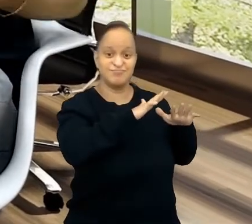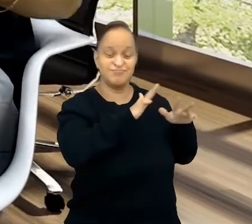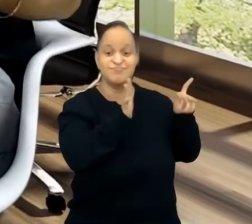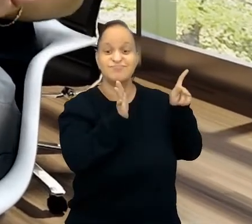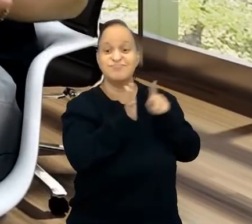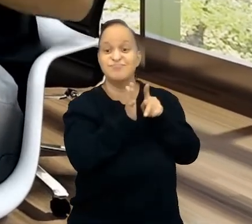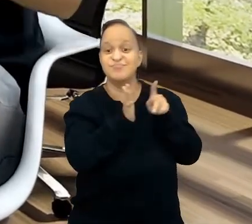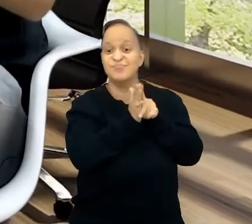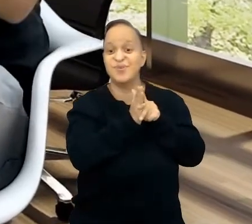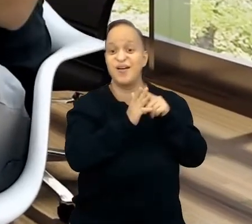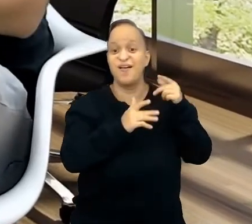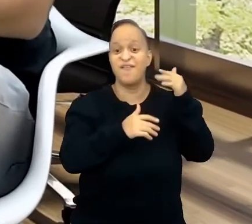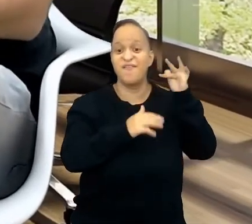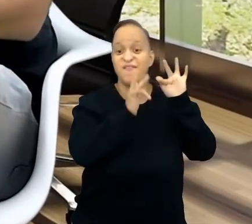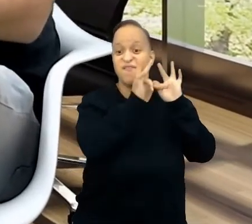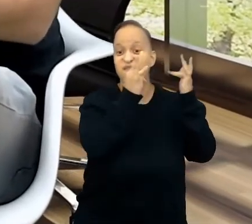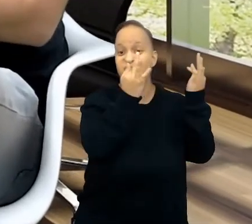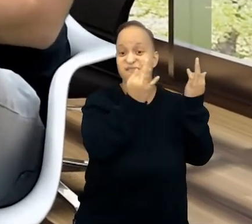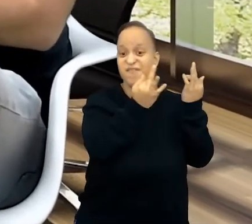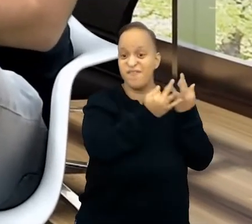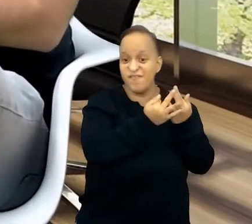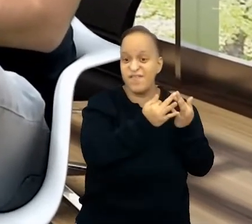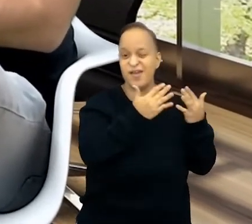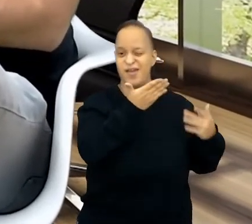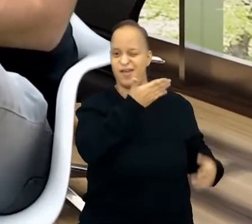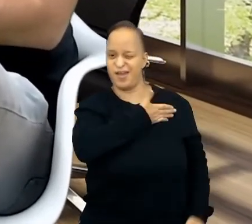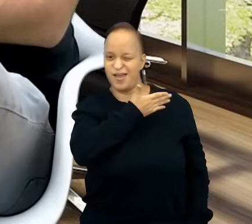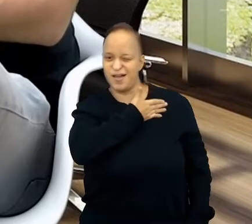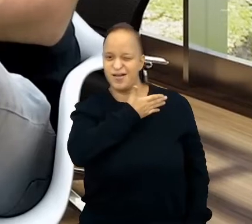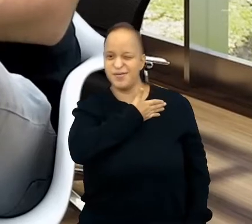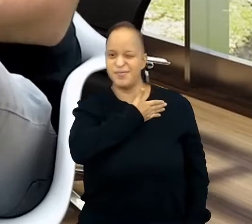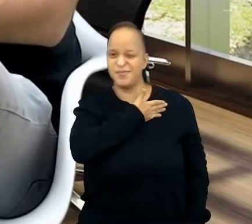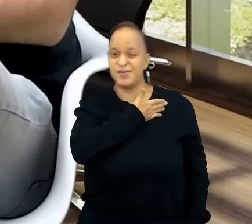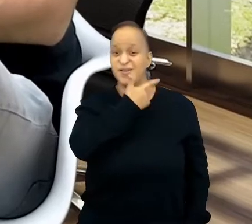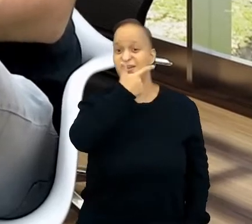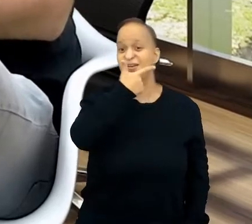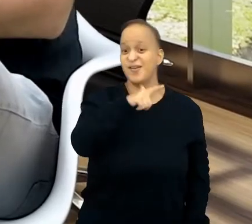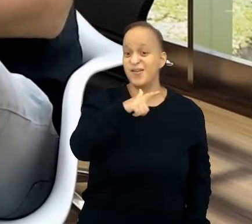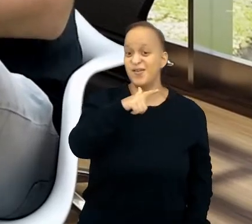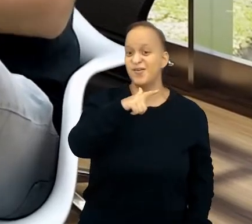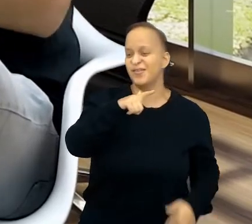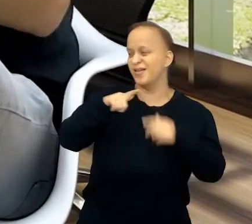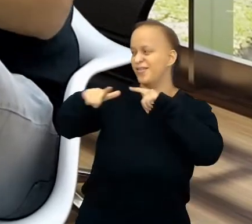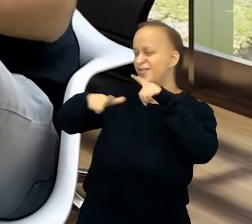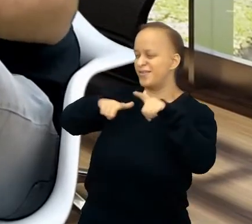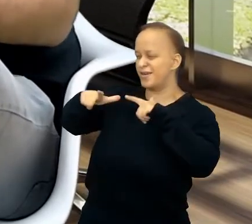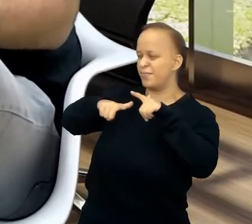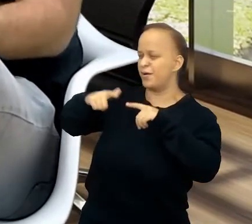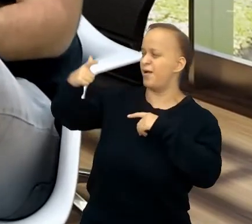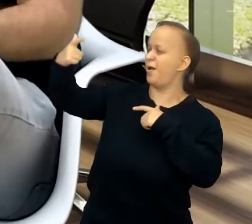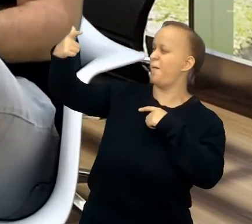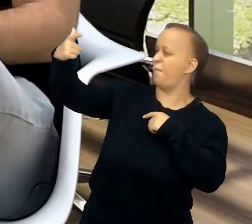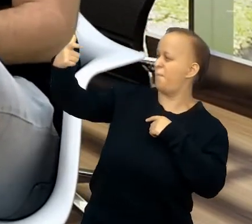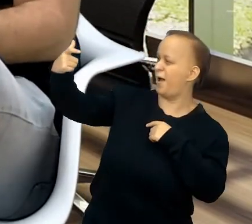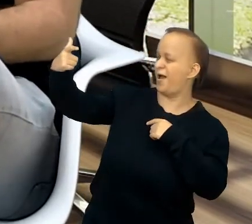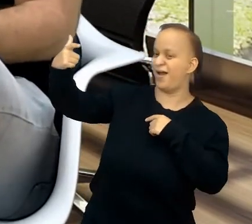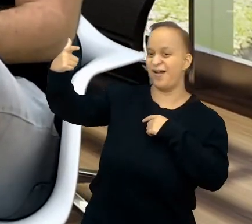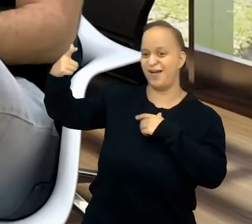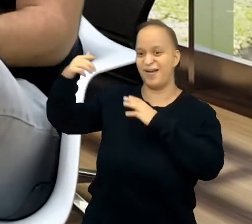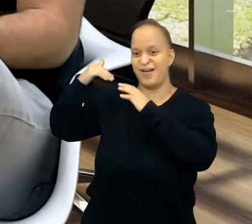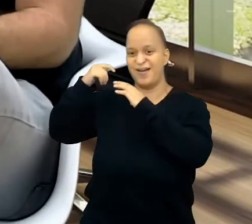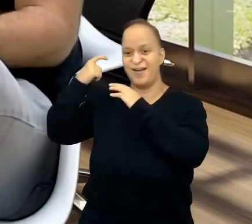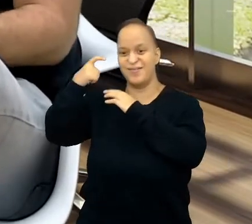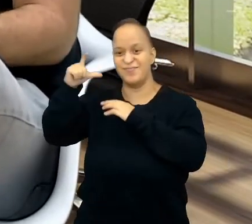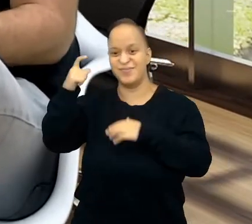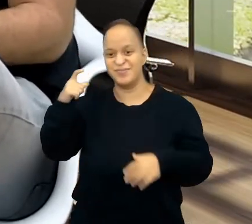público pessoal, e existe selfies que a gente pode desenvolver trabalhando o quê? O nosso perfil, o nosso projeto